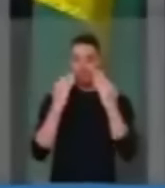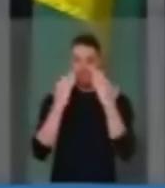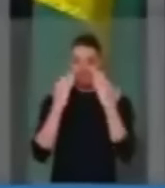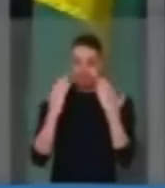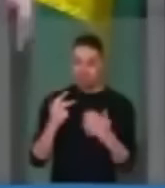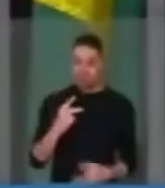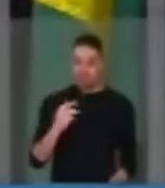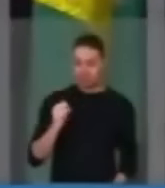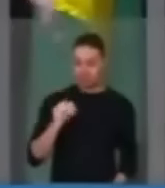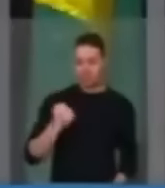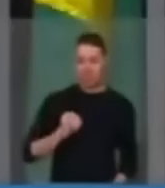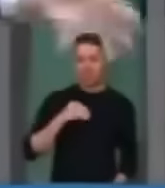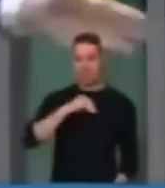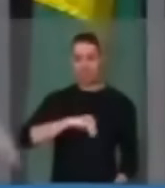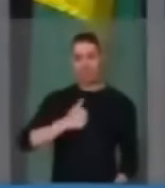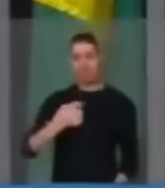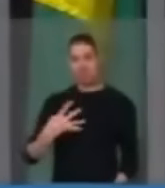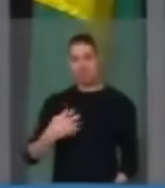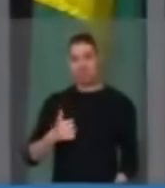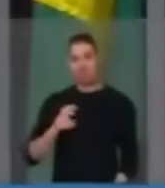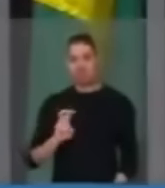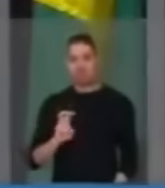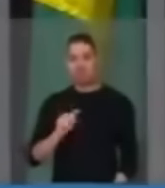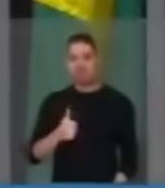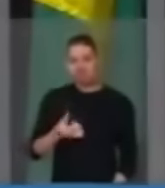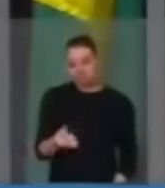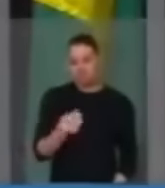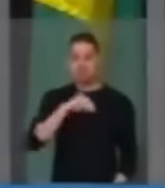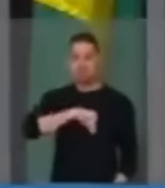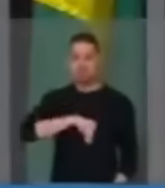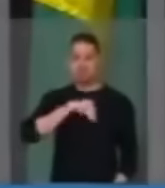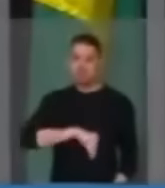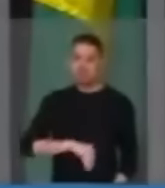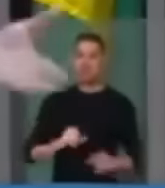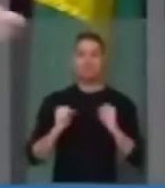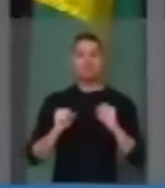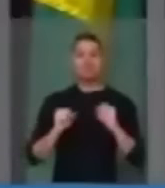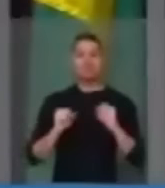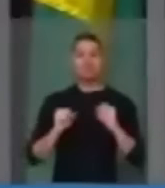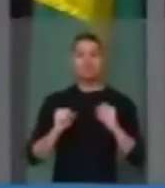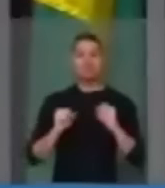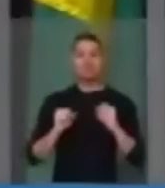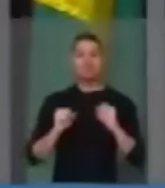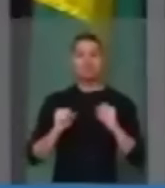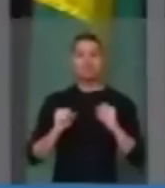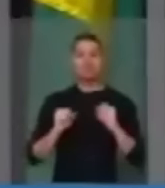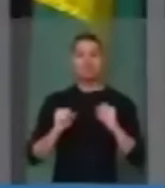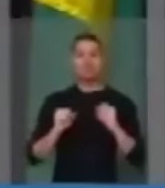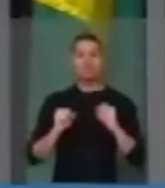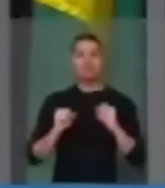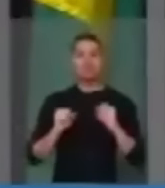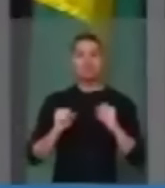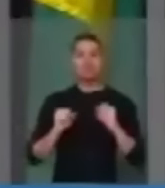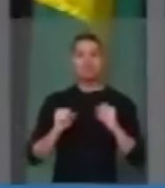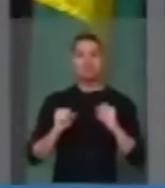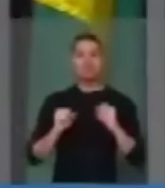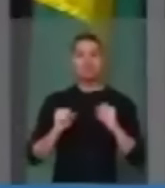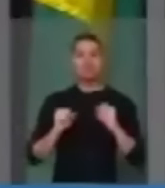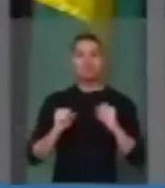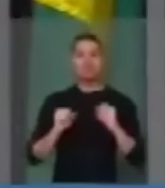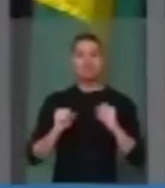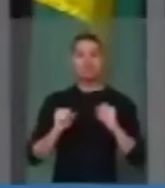presidente, a PEC do 14º, 15º e 16º salário. Eu poderia apresentar uma PEC. Os aposentados querem